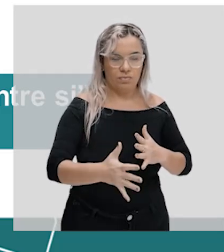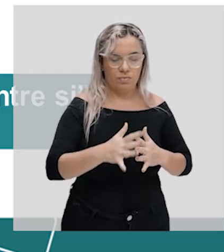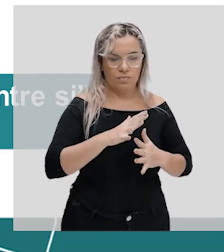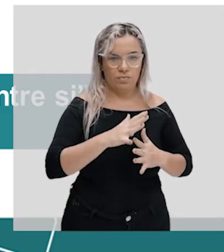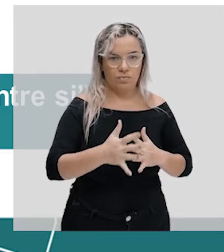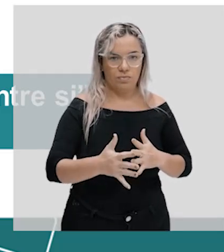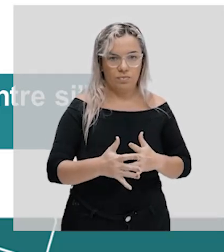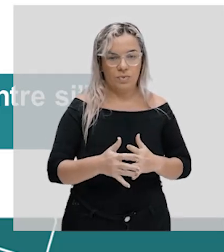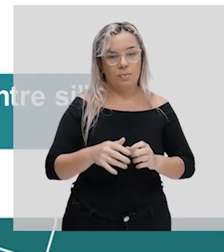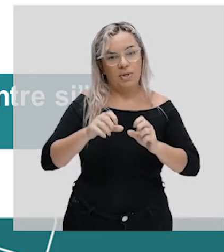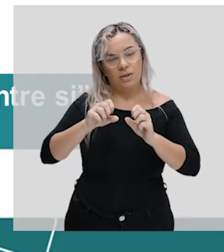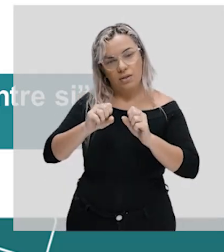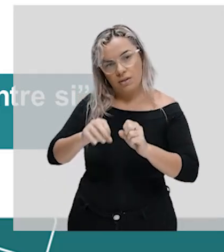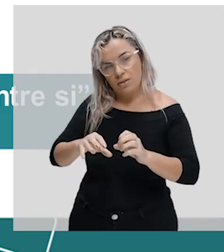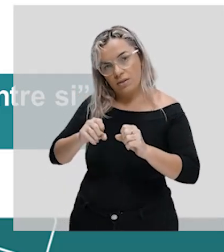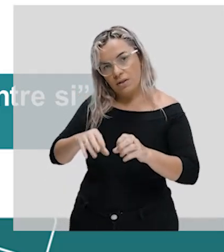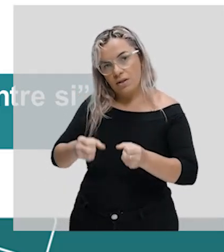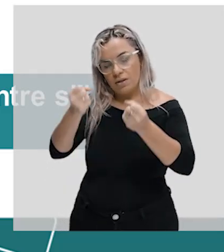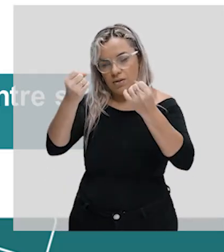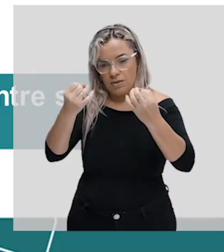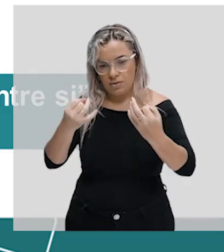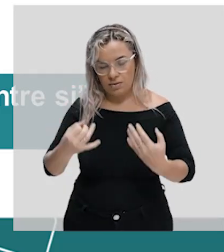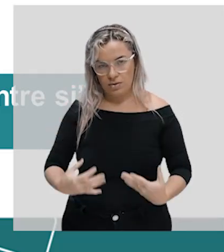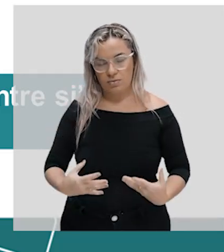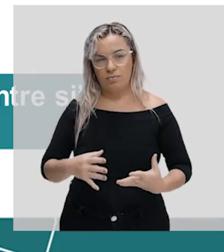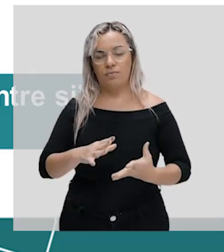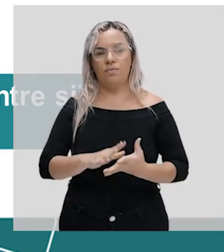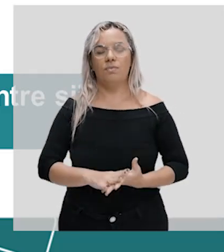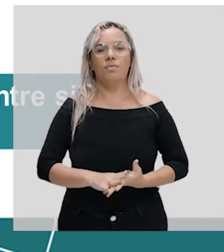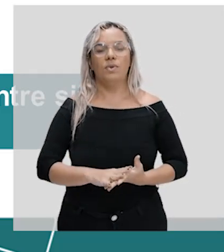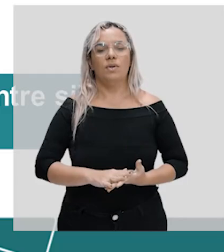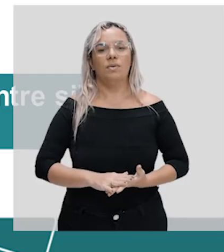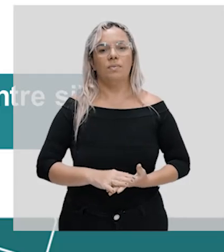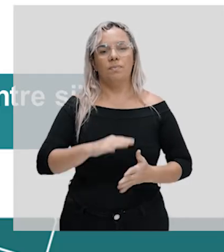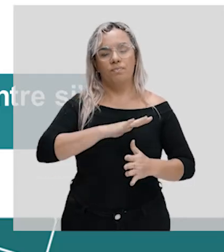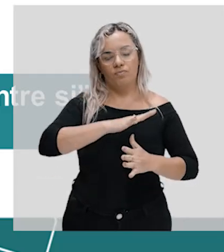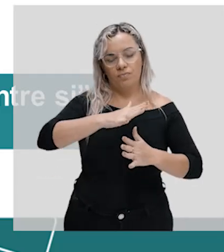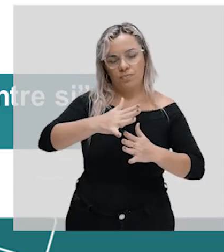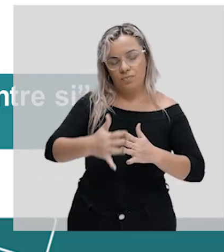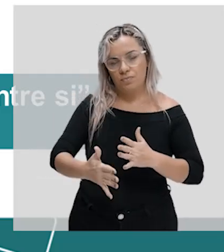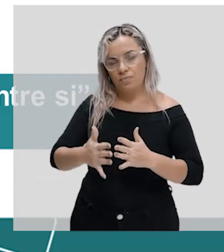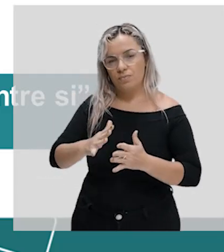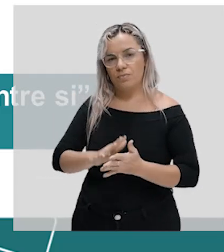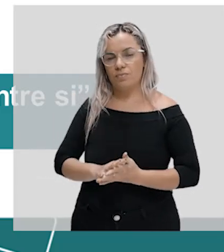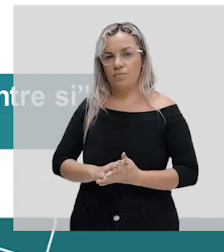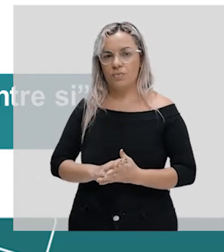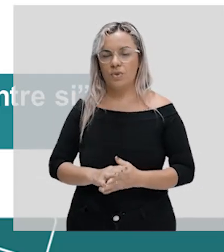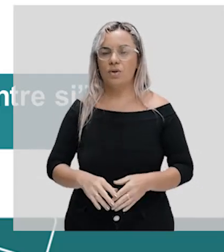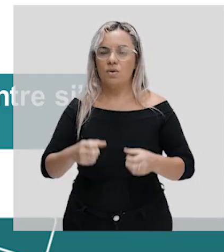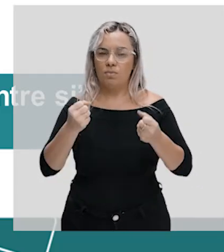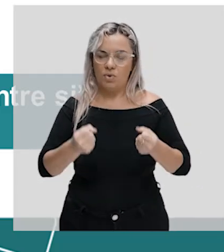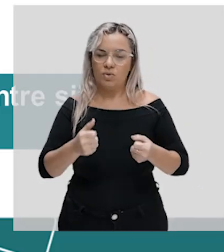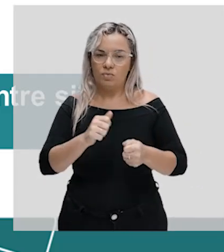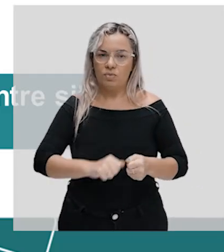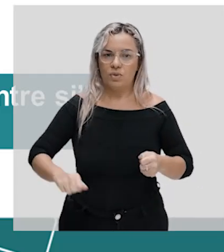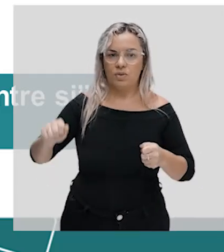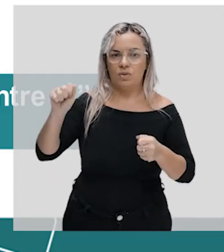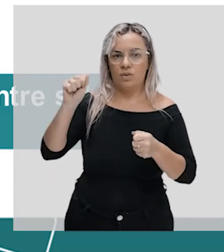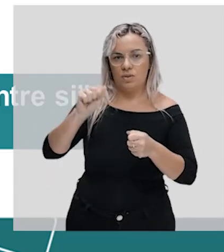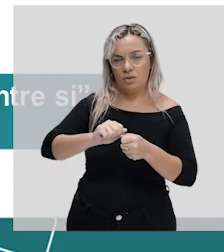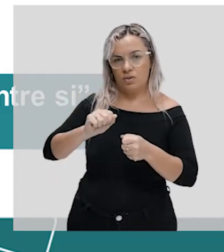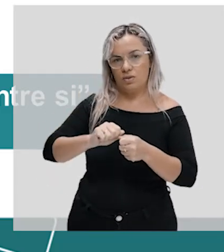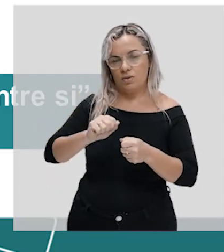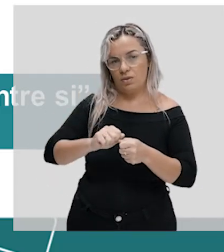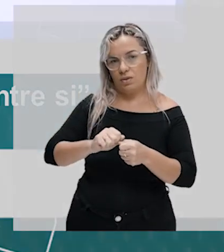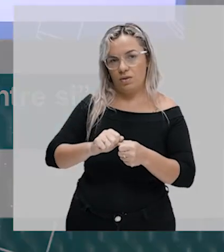de sinais, né? A língua brasileira de sinais, que é Libras, mas quando ela pode fazer,